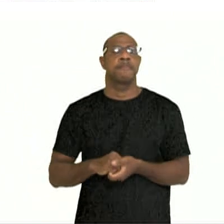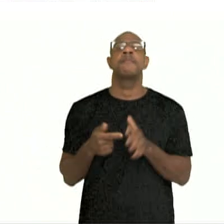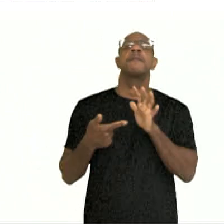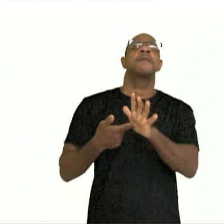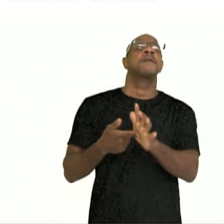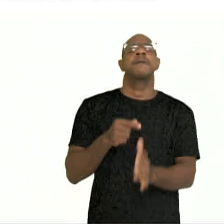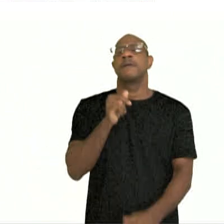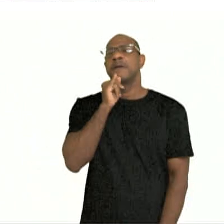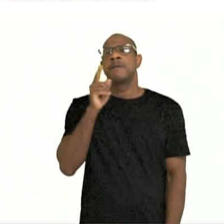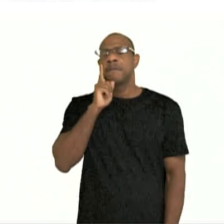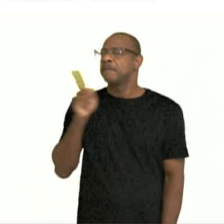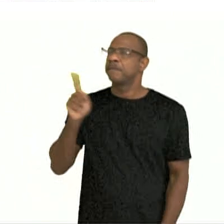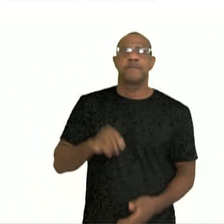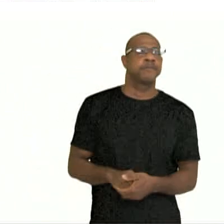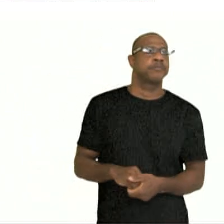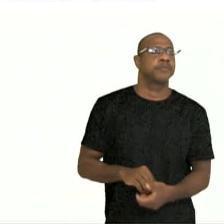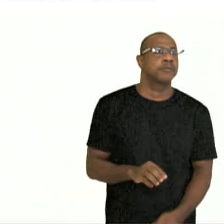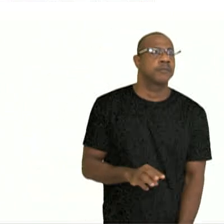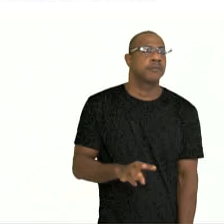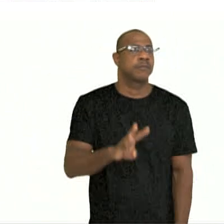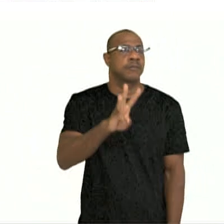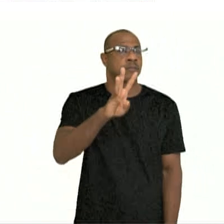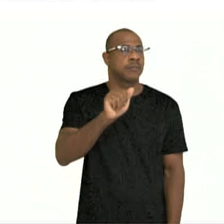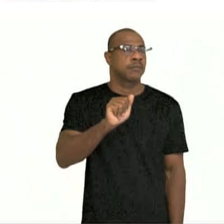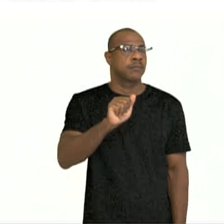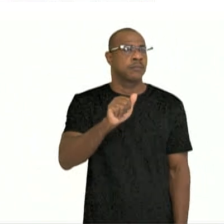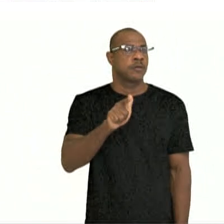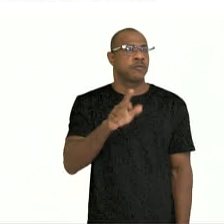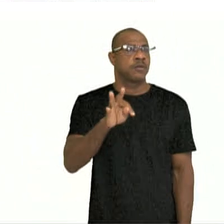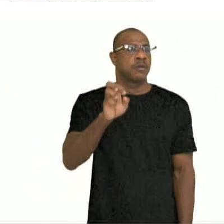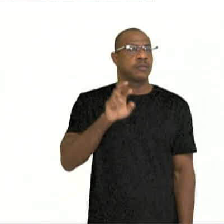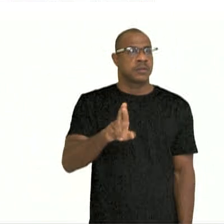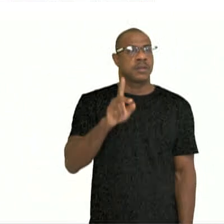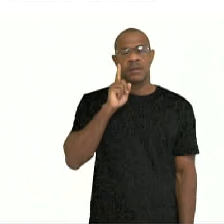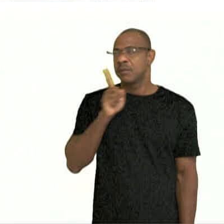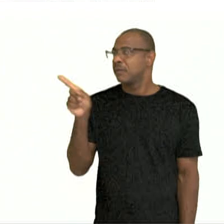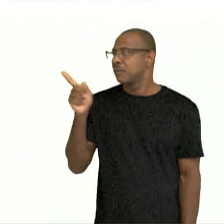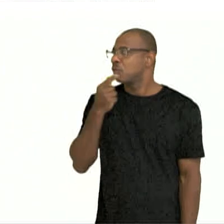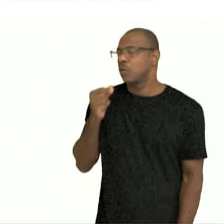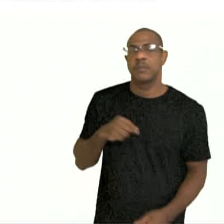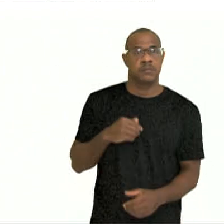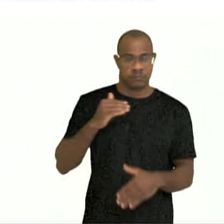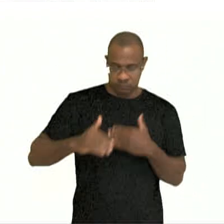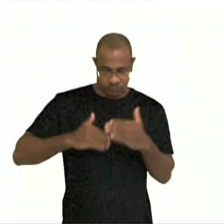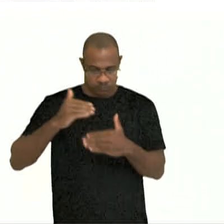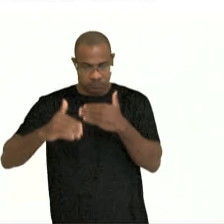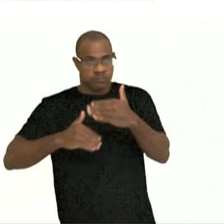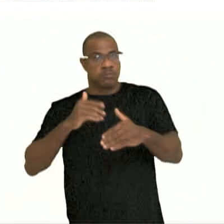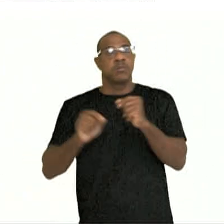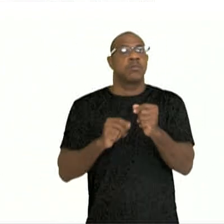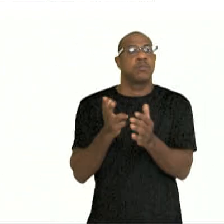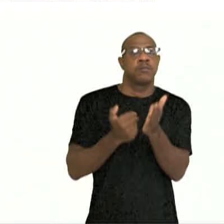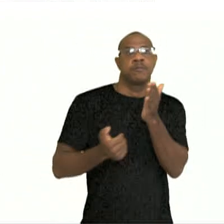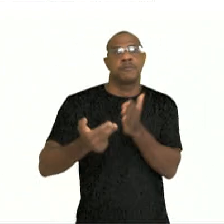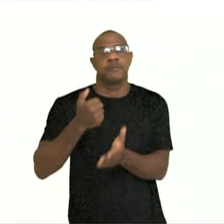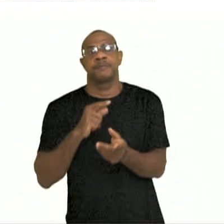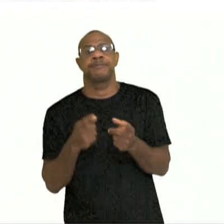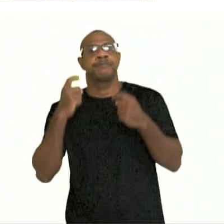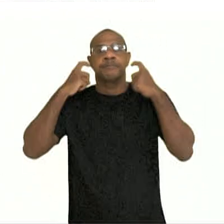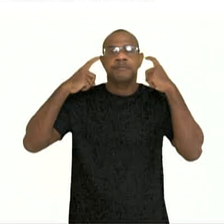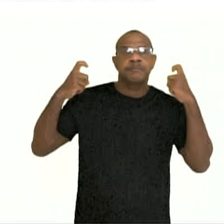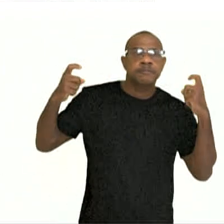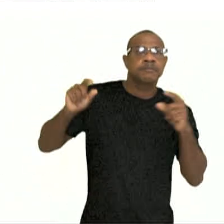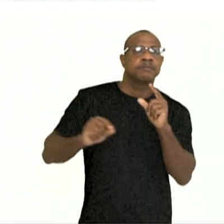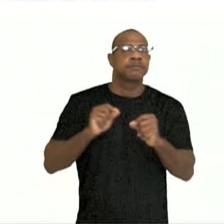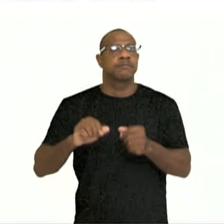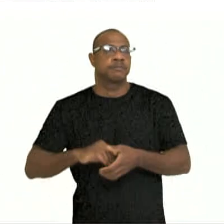exemplo o Walter Smetak, tá? Ele desenvolveu as plásticas sonoras a partir dos seus trabalhos. Seus trabalhos foram denominados